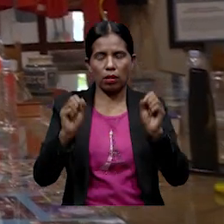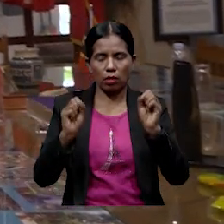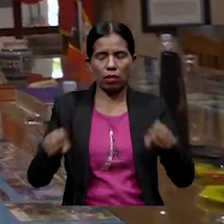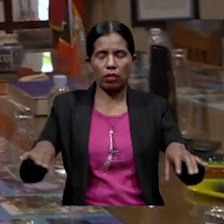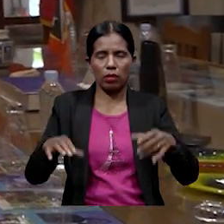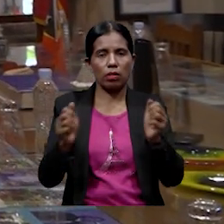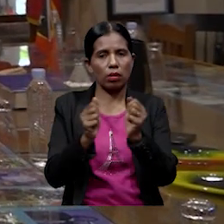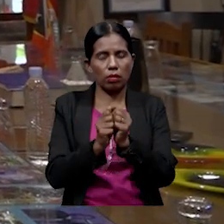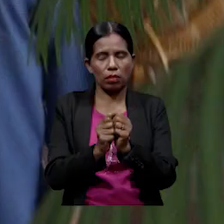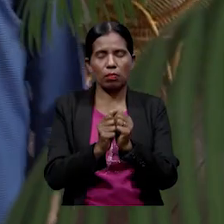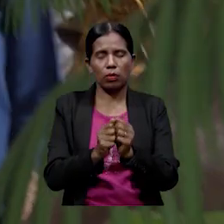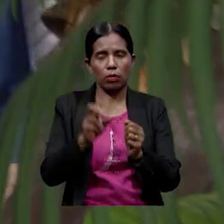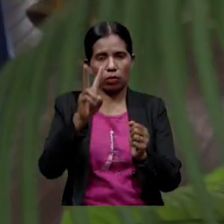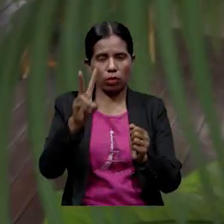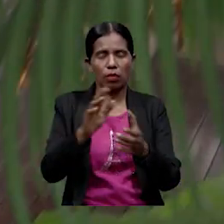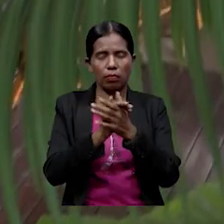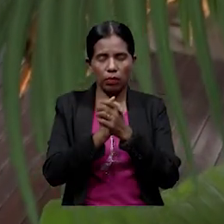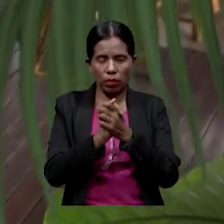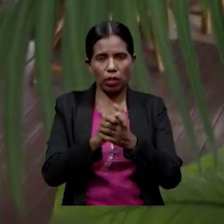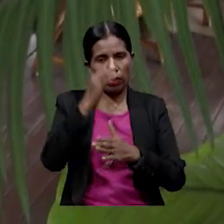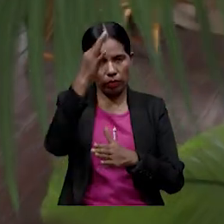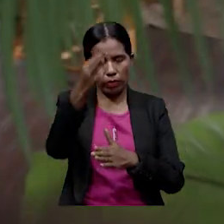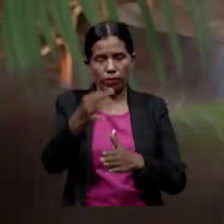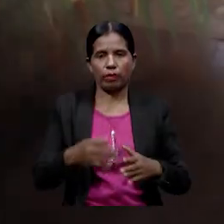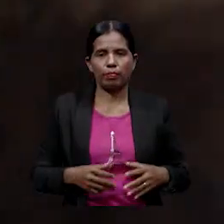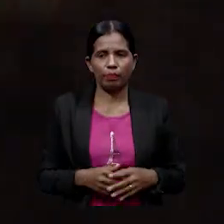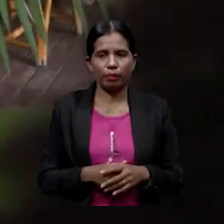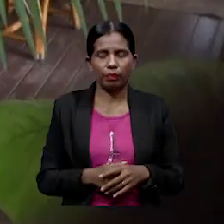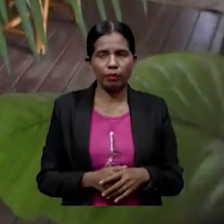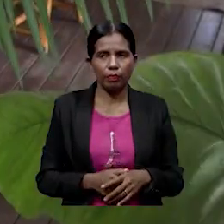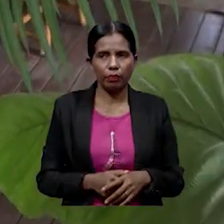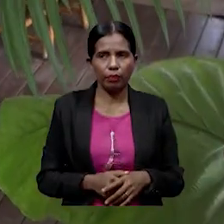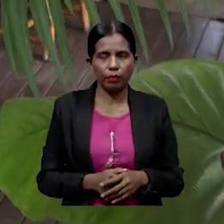cooperação gruané metin litan e a futuro. Clementino Maia, GMN.